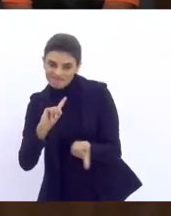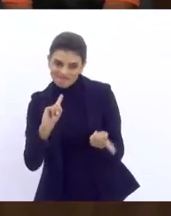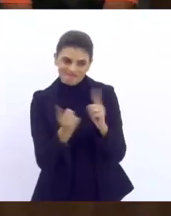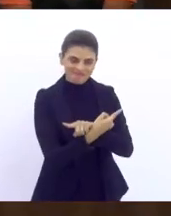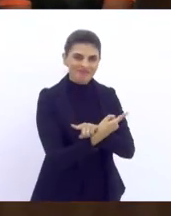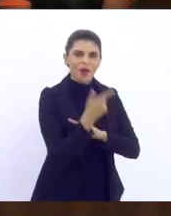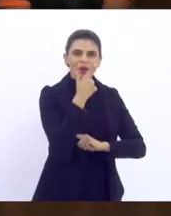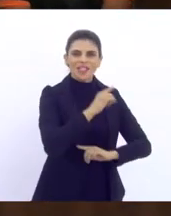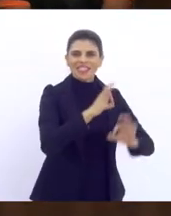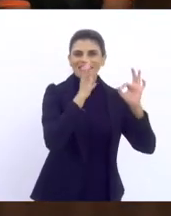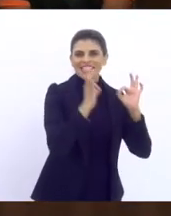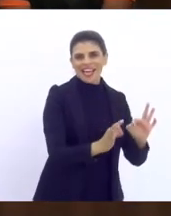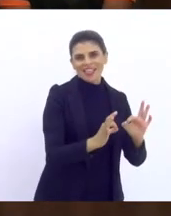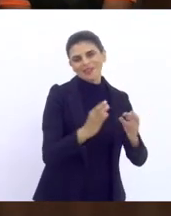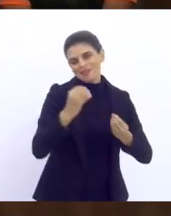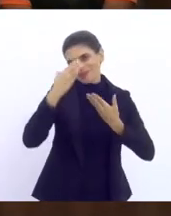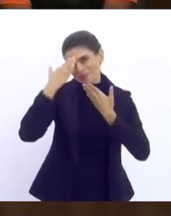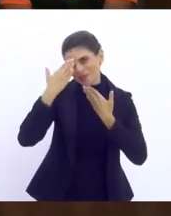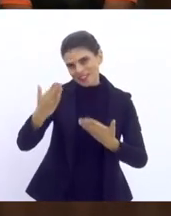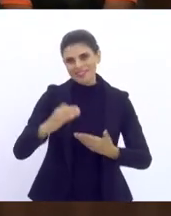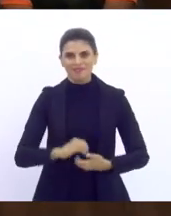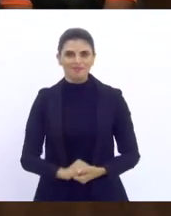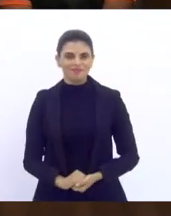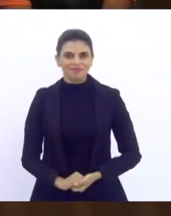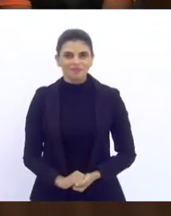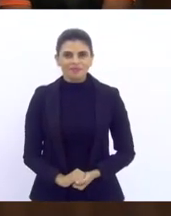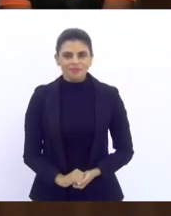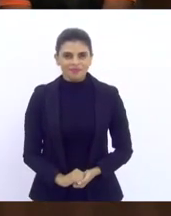já deu certo. Muito obrigado.